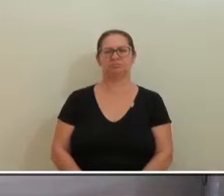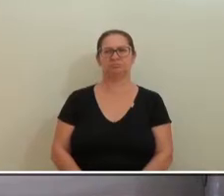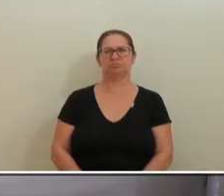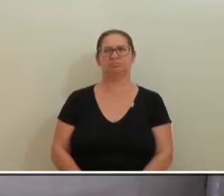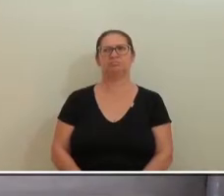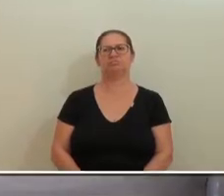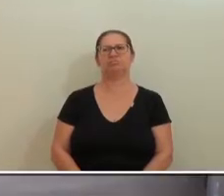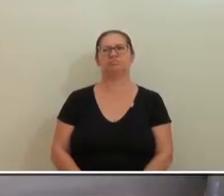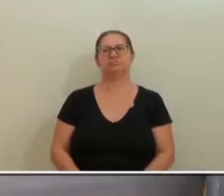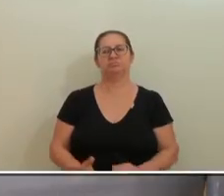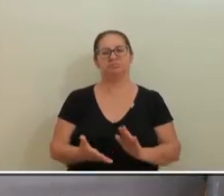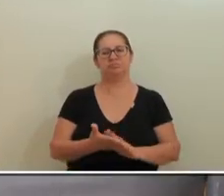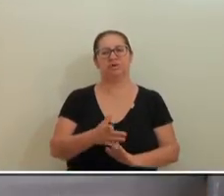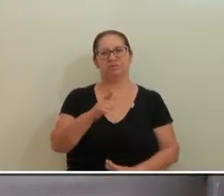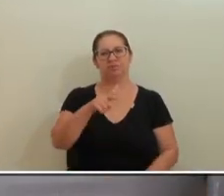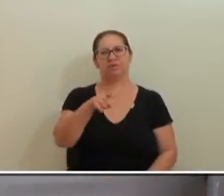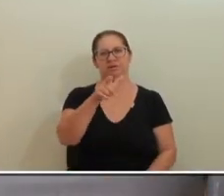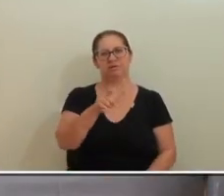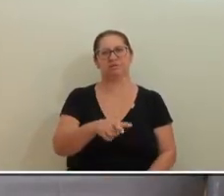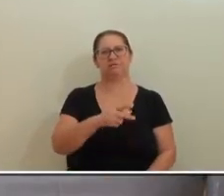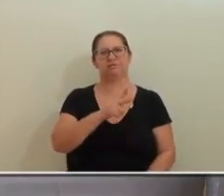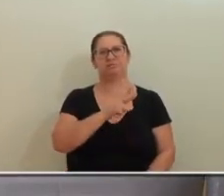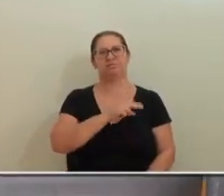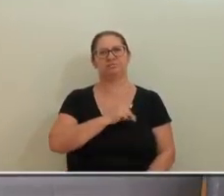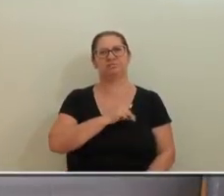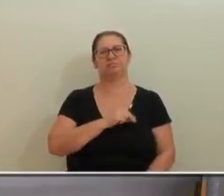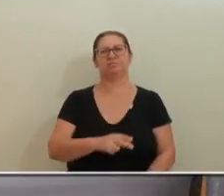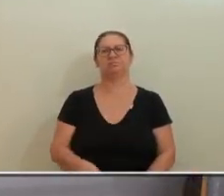Palmas, pessoal, eles merecem.